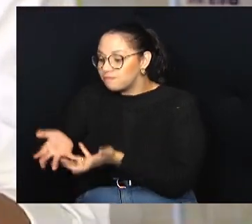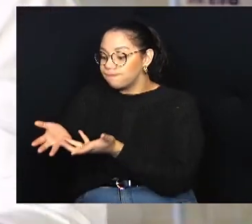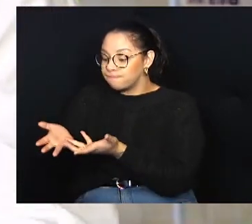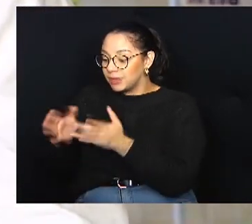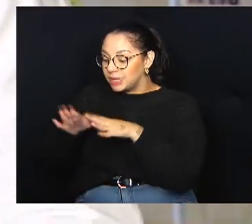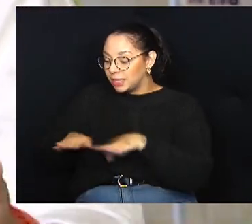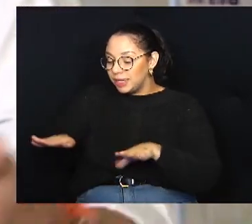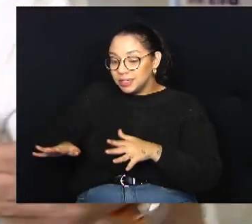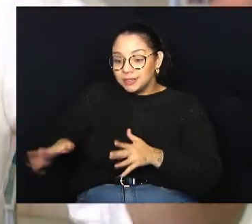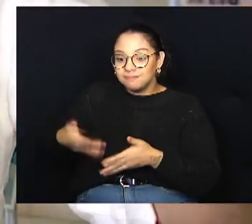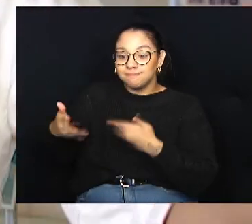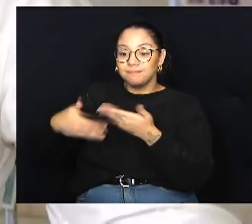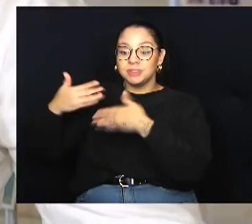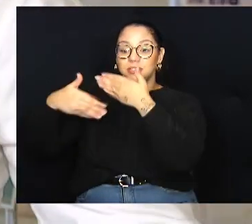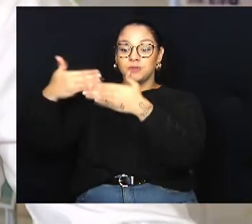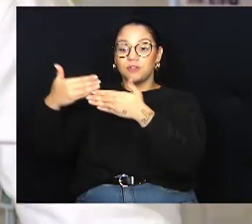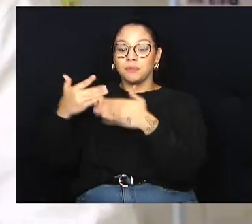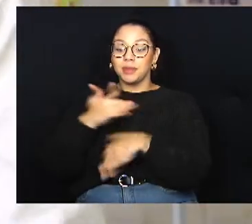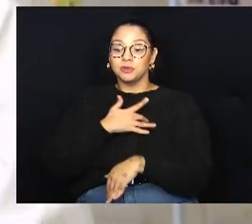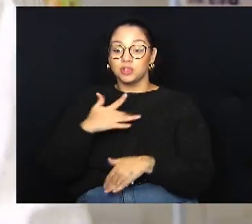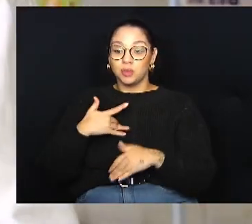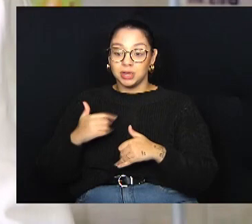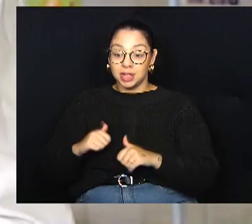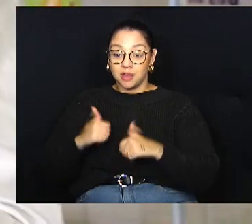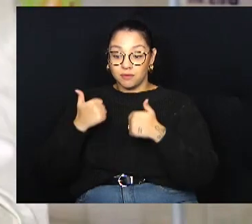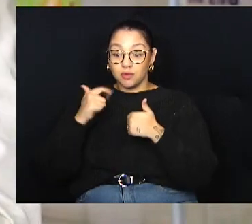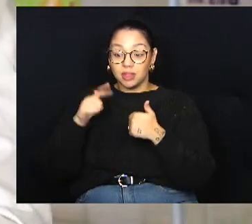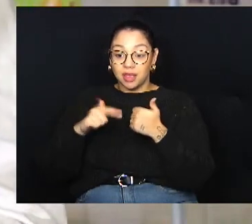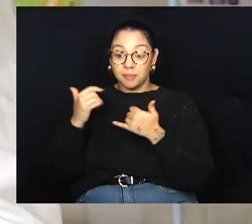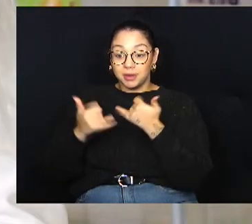desenvolvimento saudável que se dá através do brincar, a